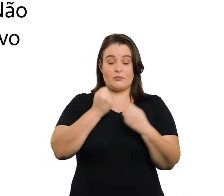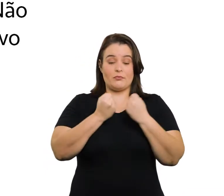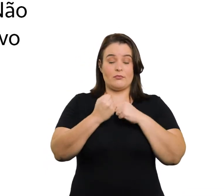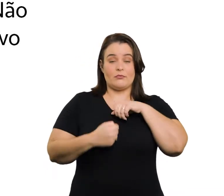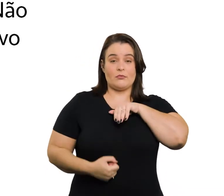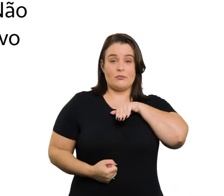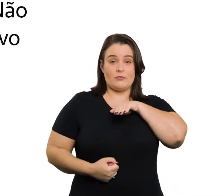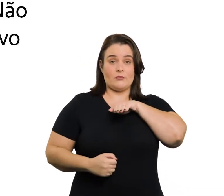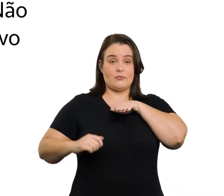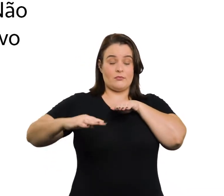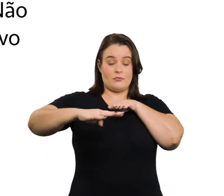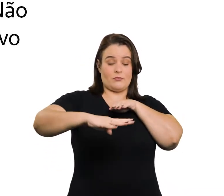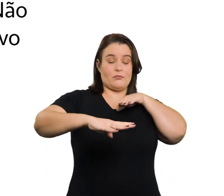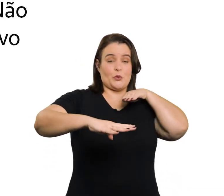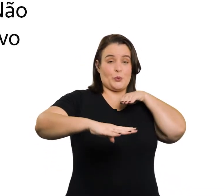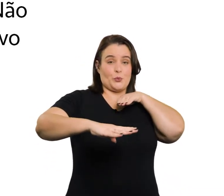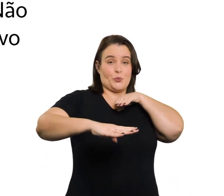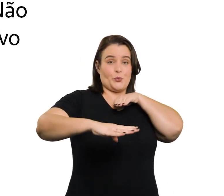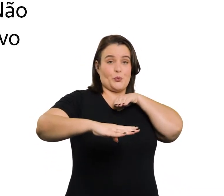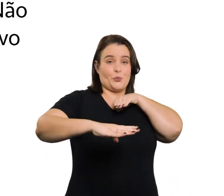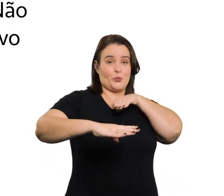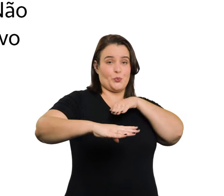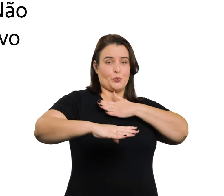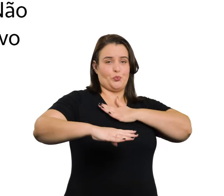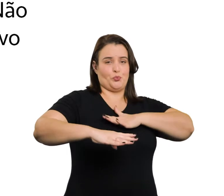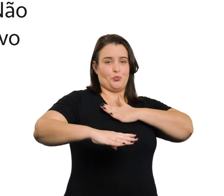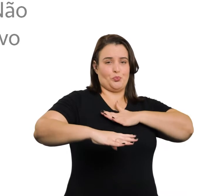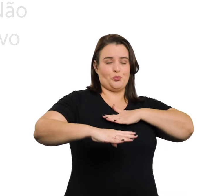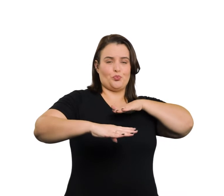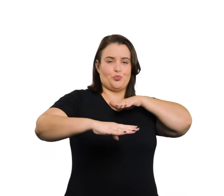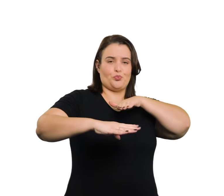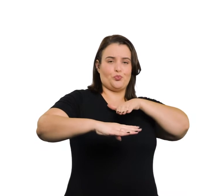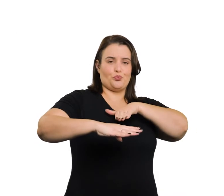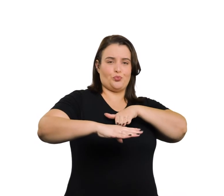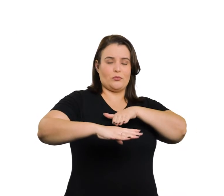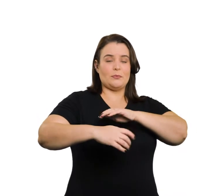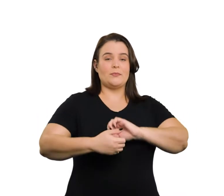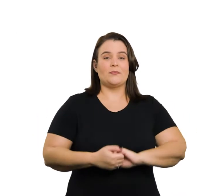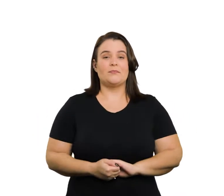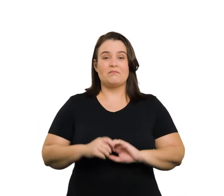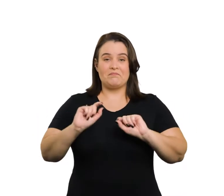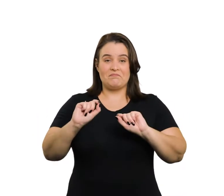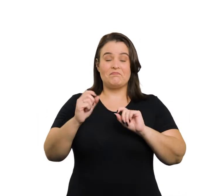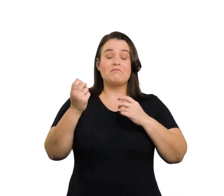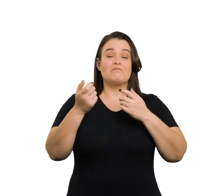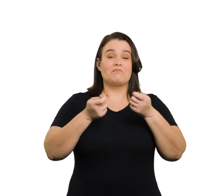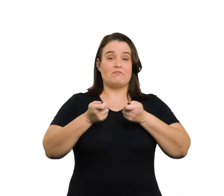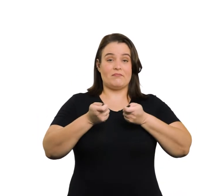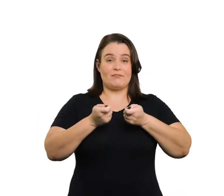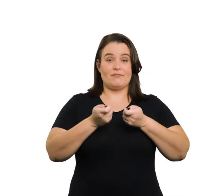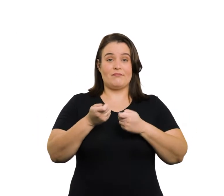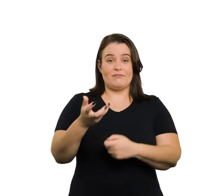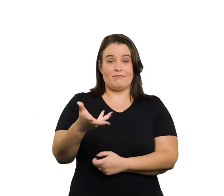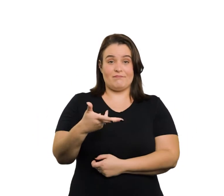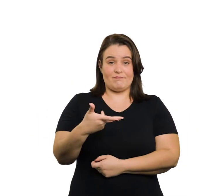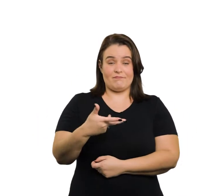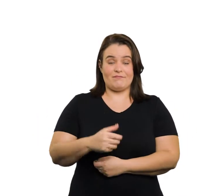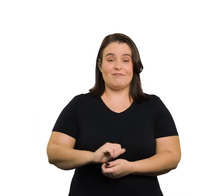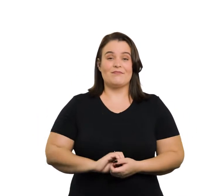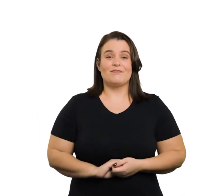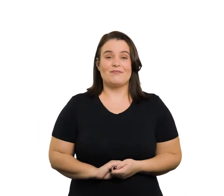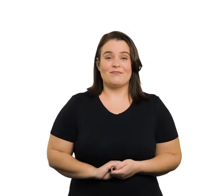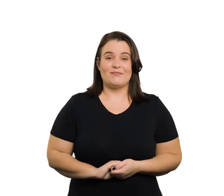outras medidas que garantam que os veículos se aproximem da travessia numa velocidade segura, tais como o controle